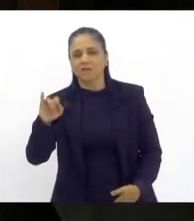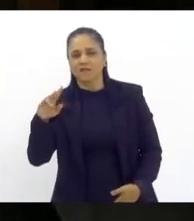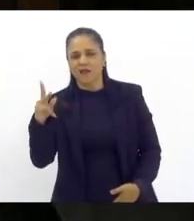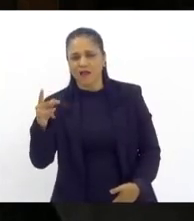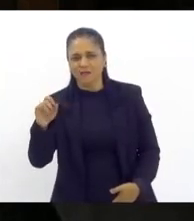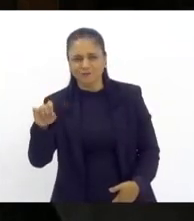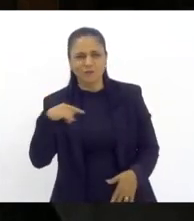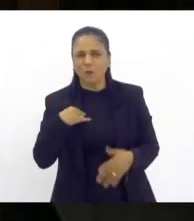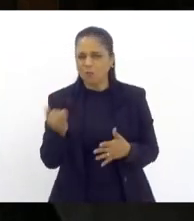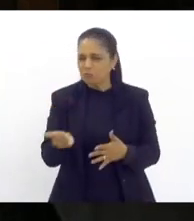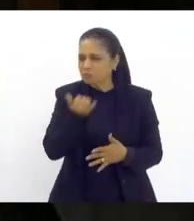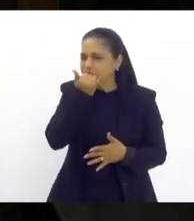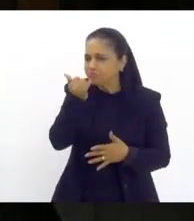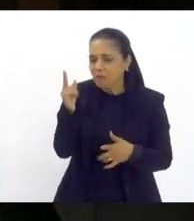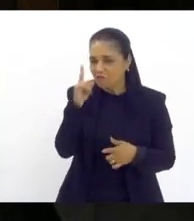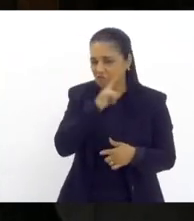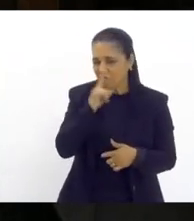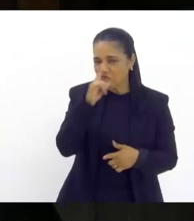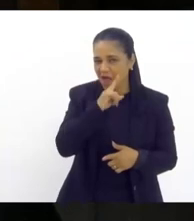Bruno Gagliasso. Olha só.